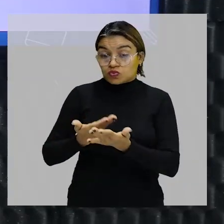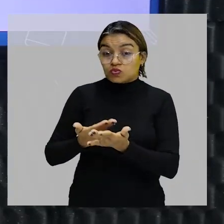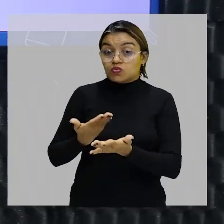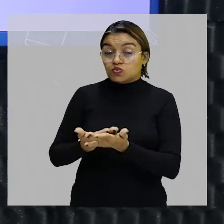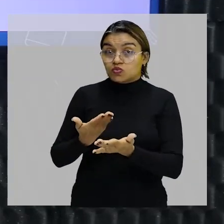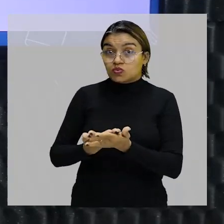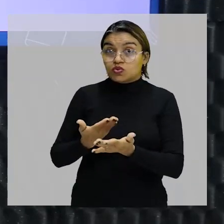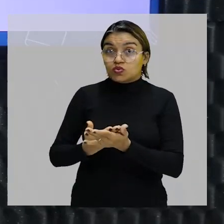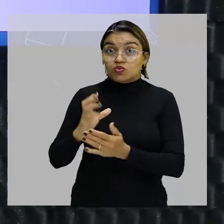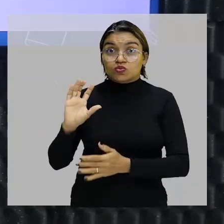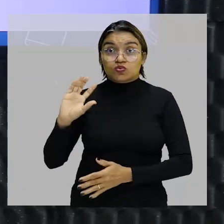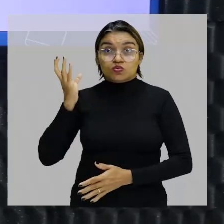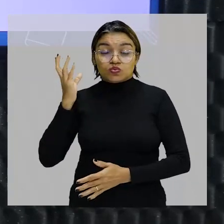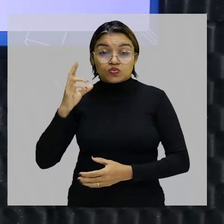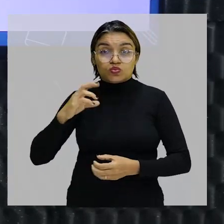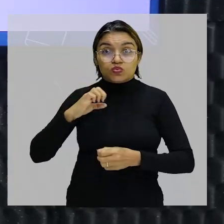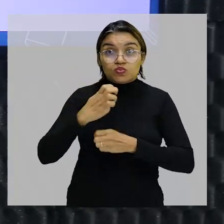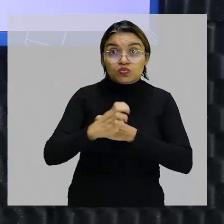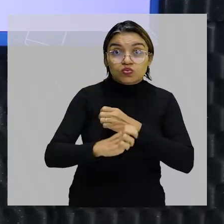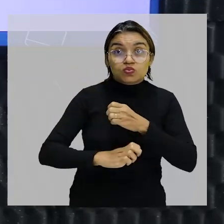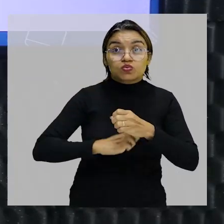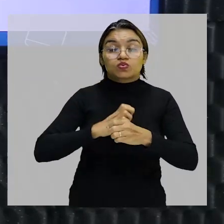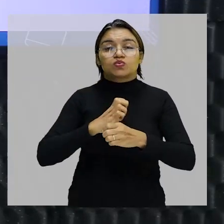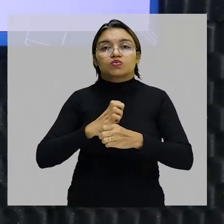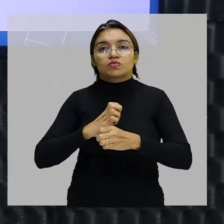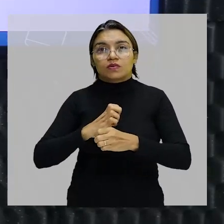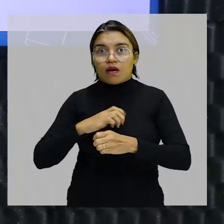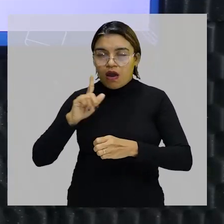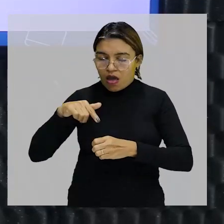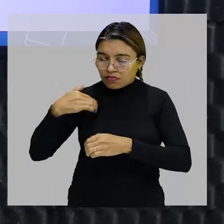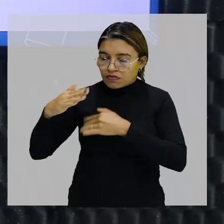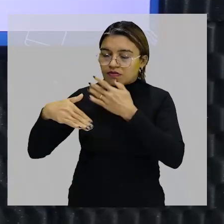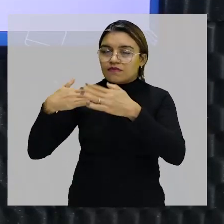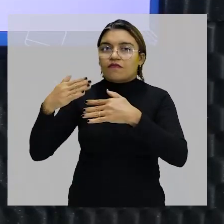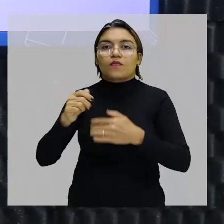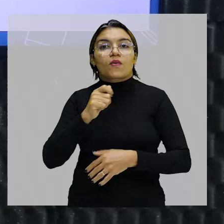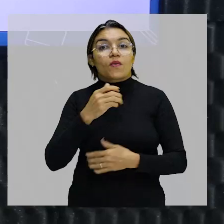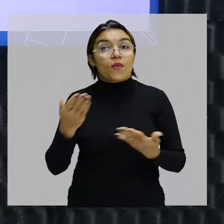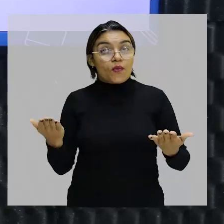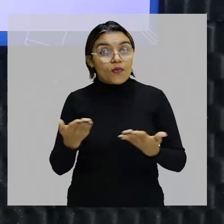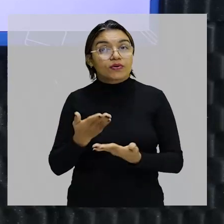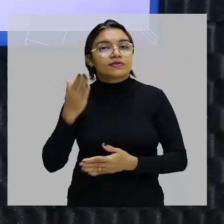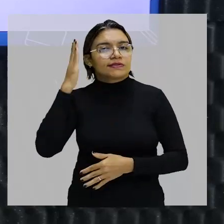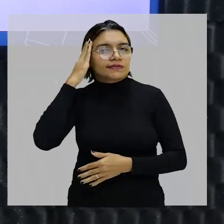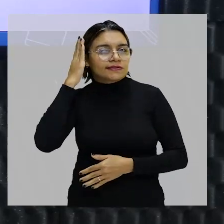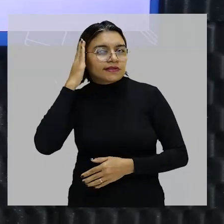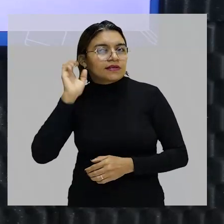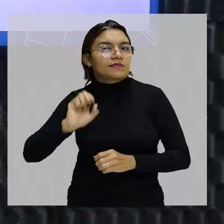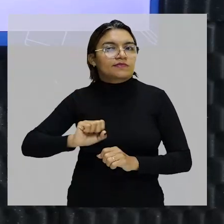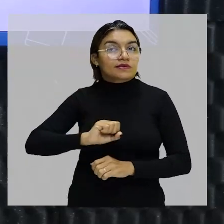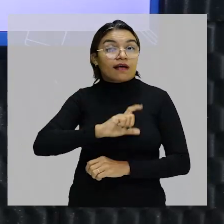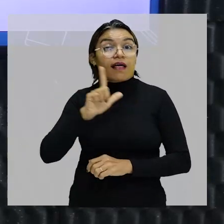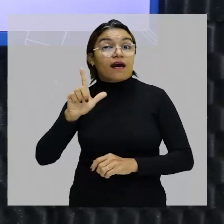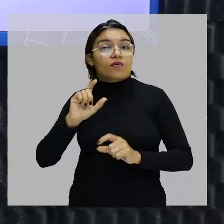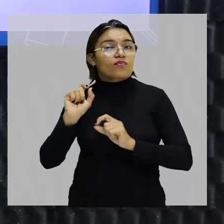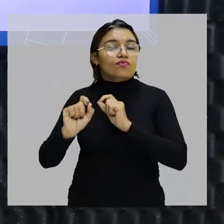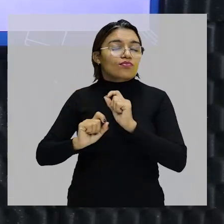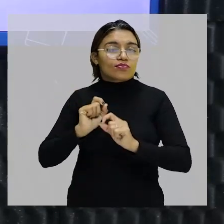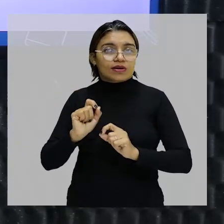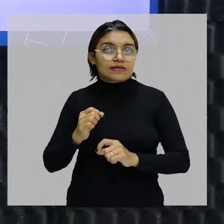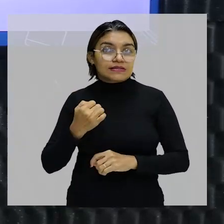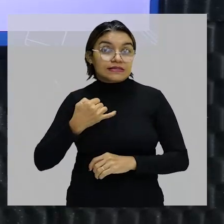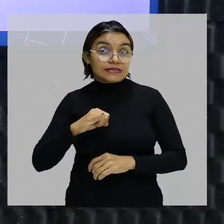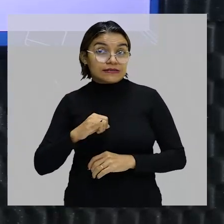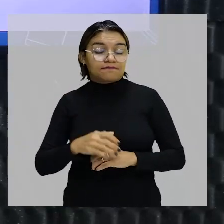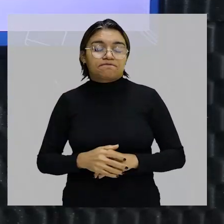dos fenômenos nucleares está muito bem desenvolvido. E hoje entendemos que se a gente for